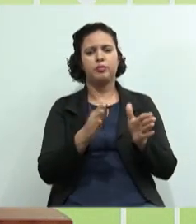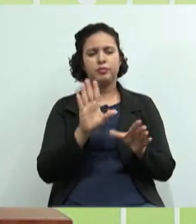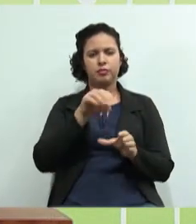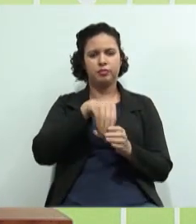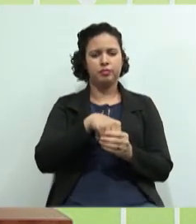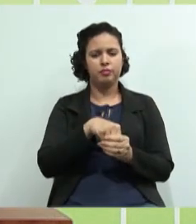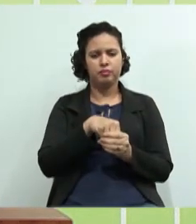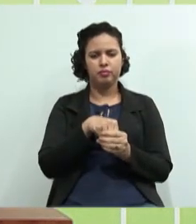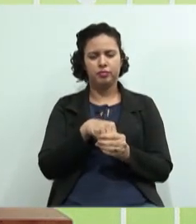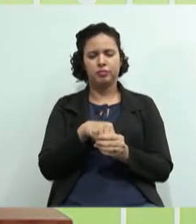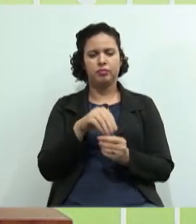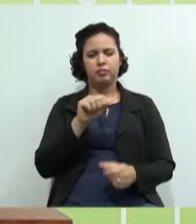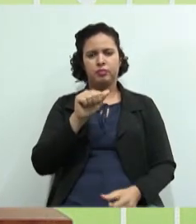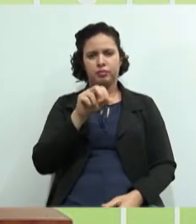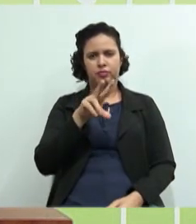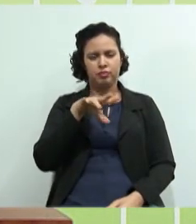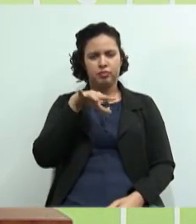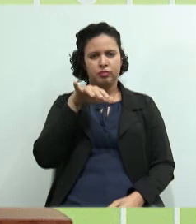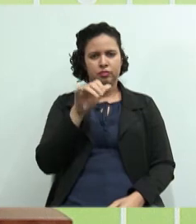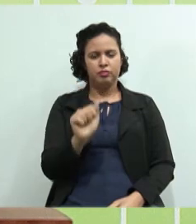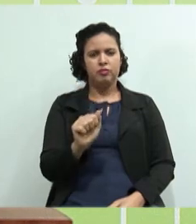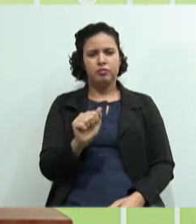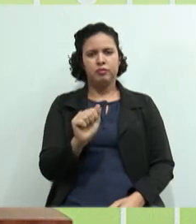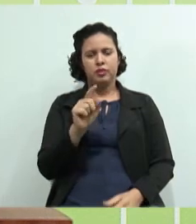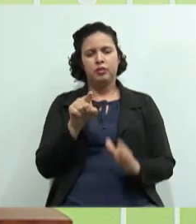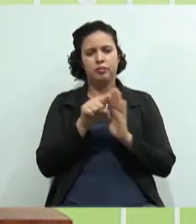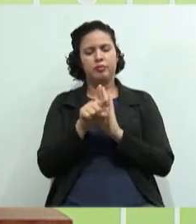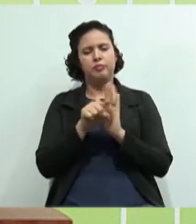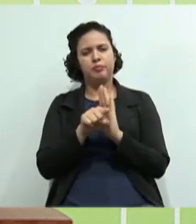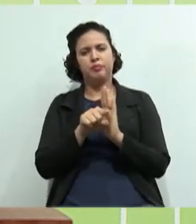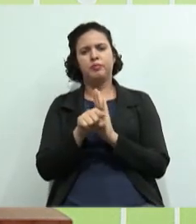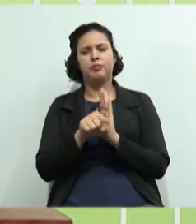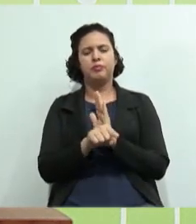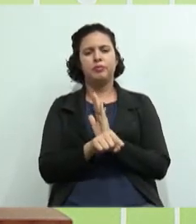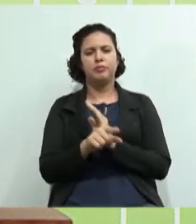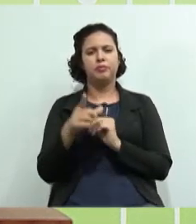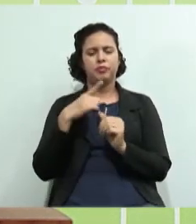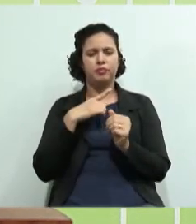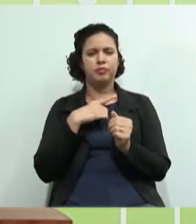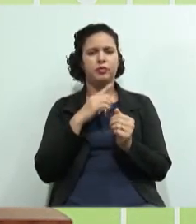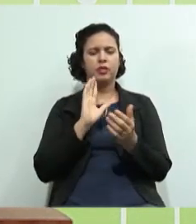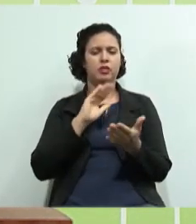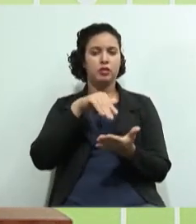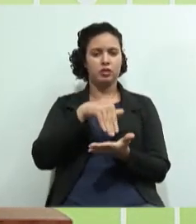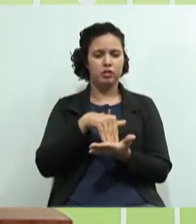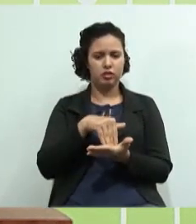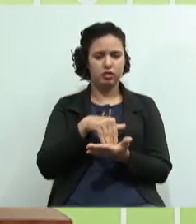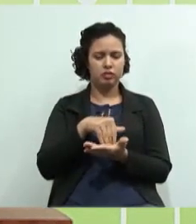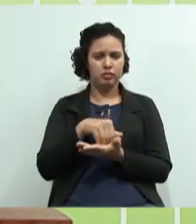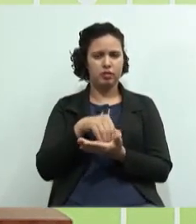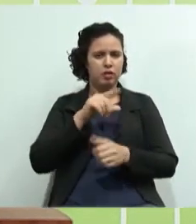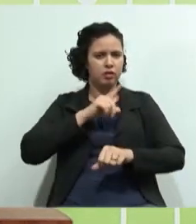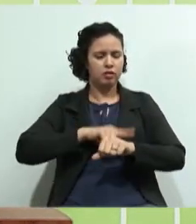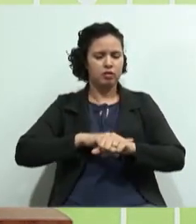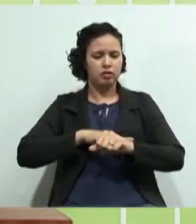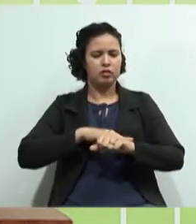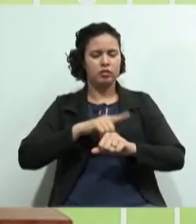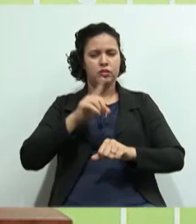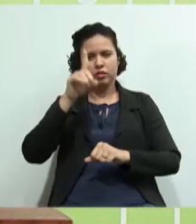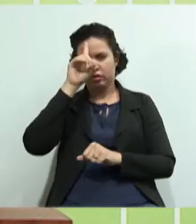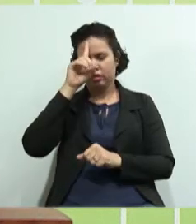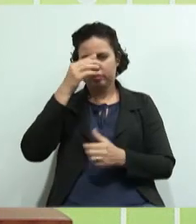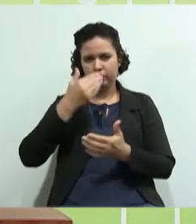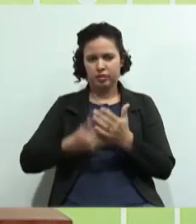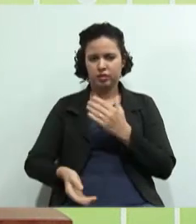está aí disponível para vocês. É um questionário, nós temos um prazo, lembre-se bem, não percam os prazos.